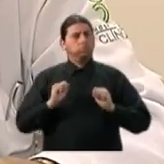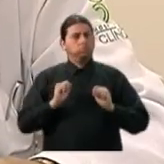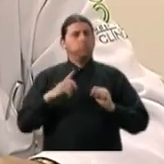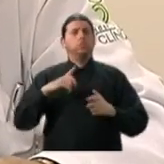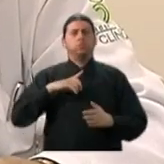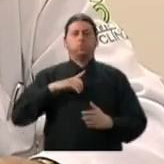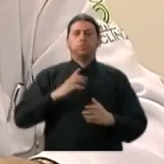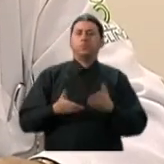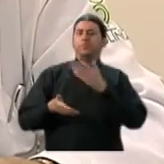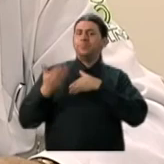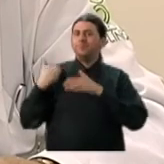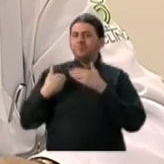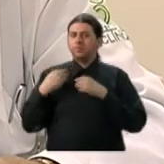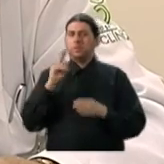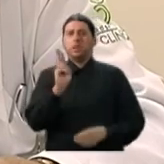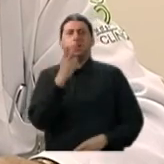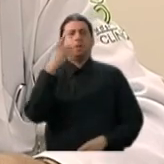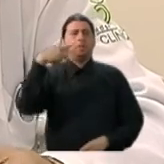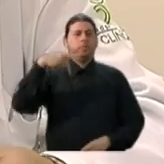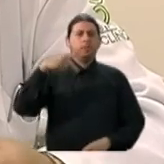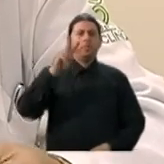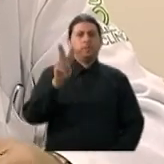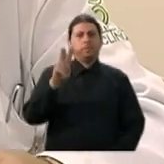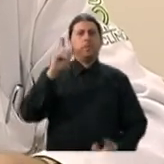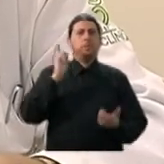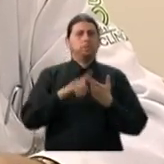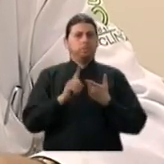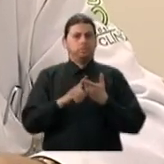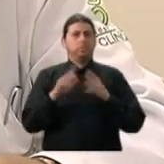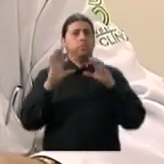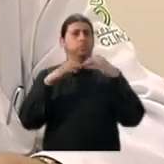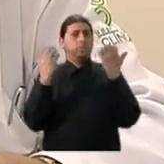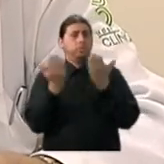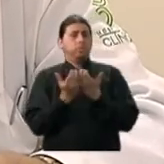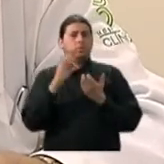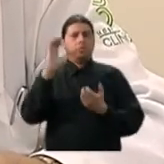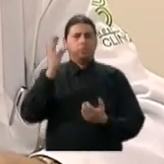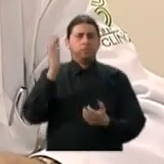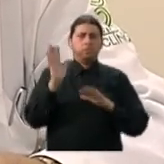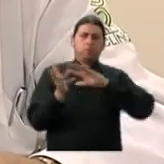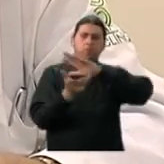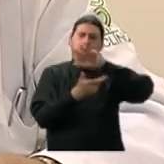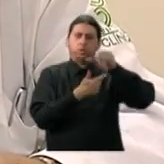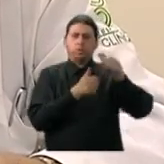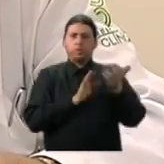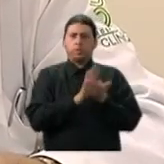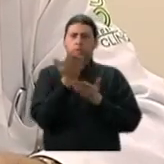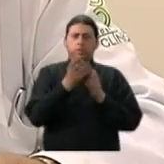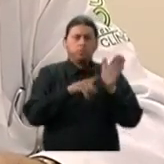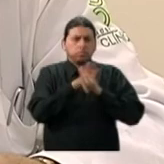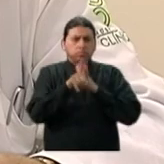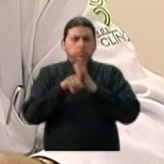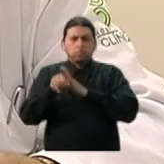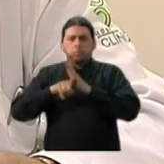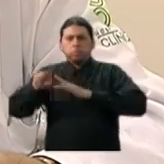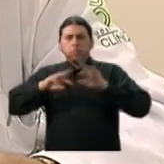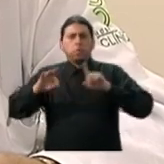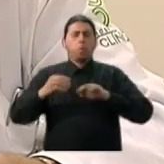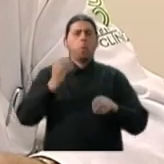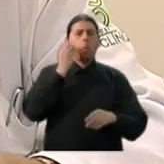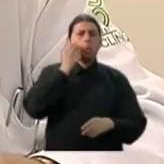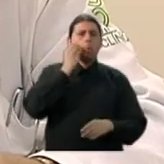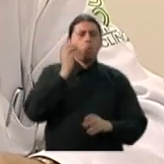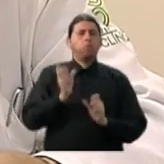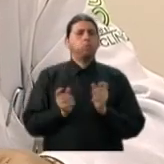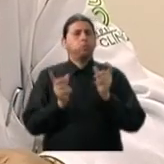é originária do HPV. Isso, a comunidade científica mundial, através de pesquisas, viu que os